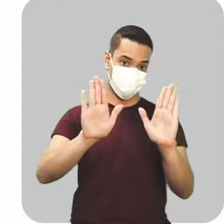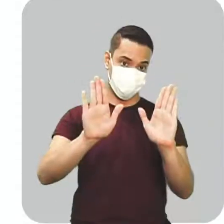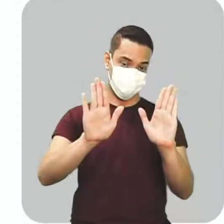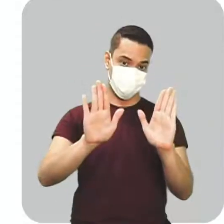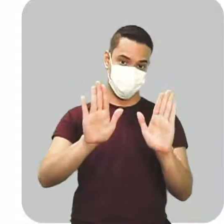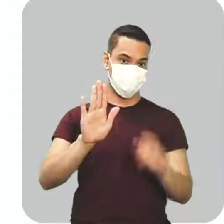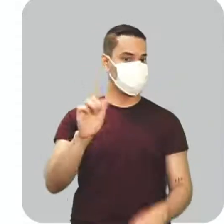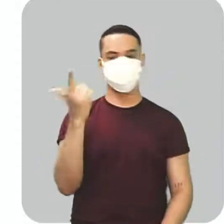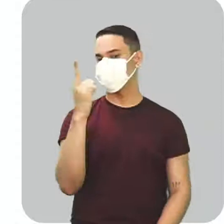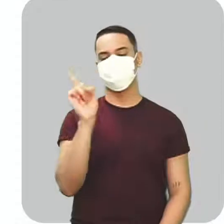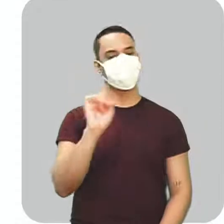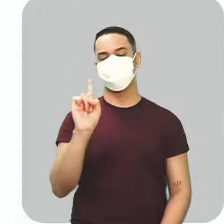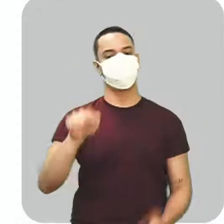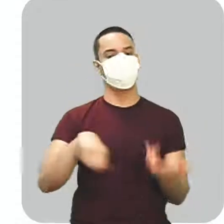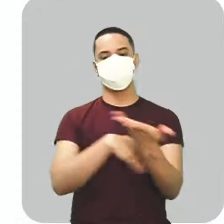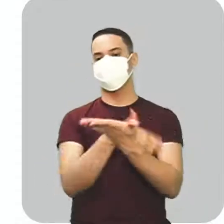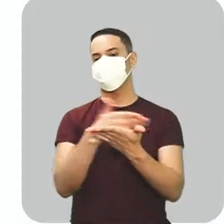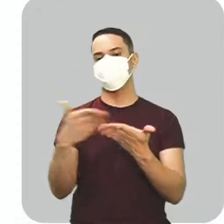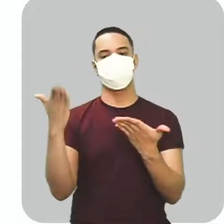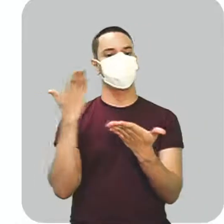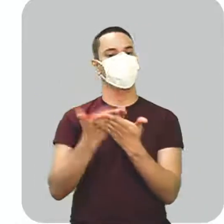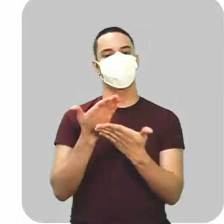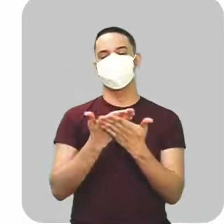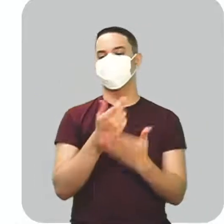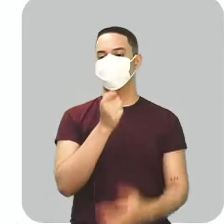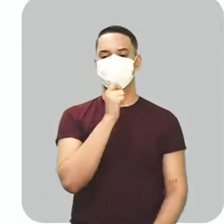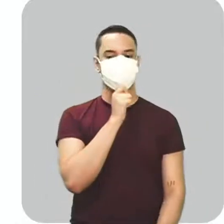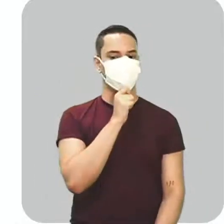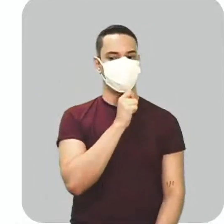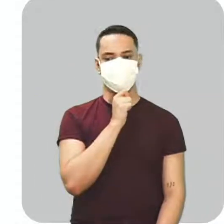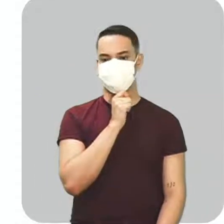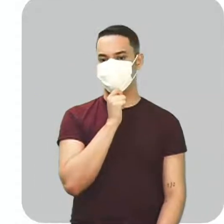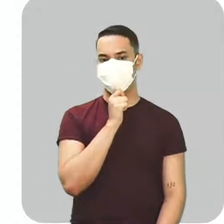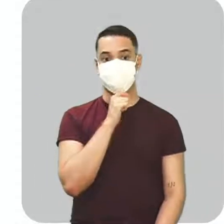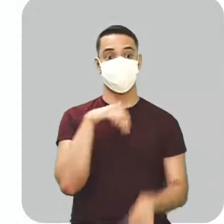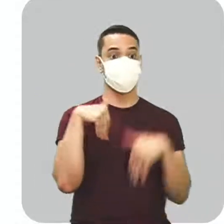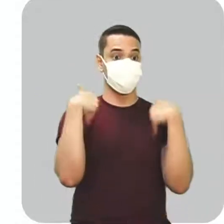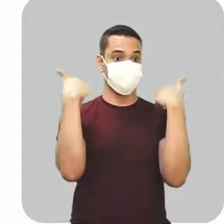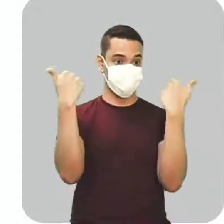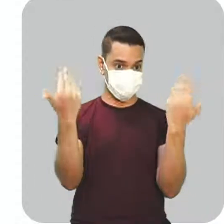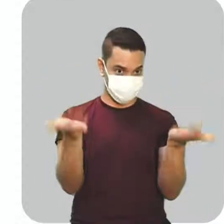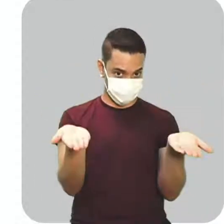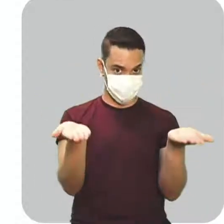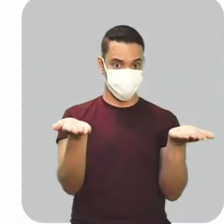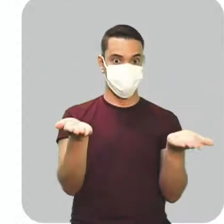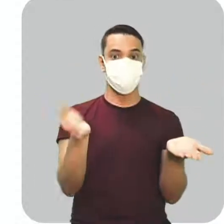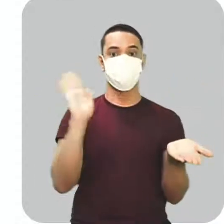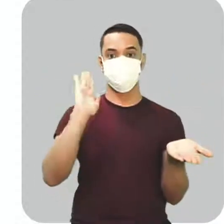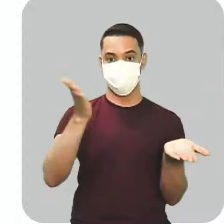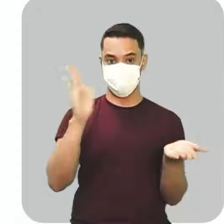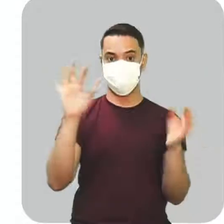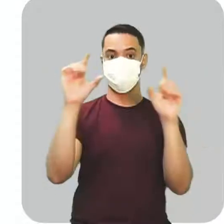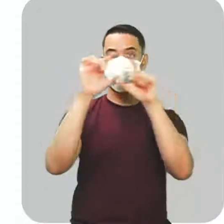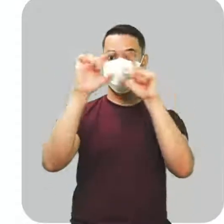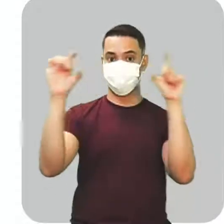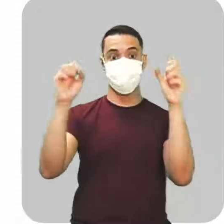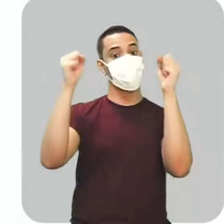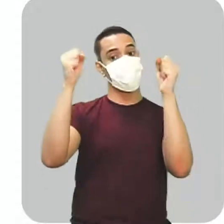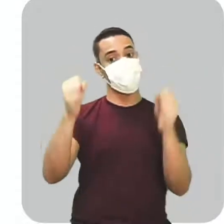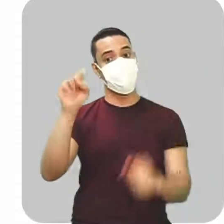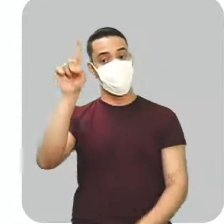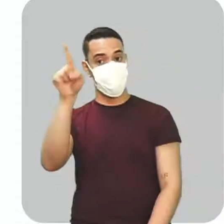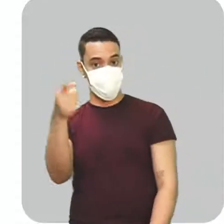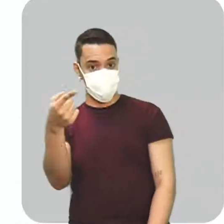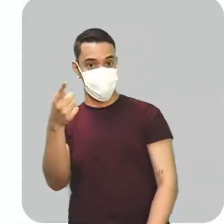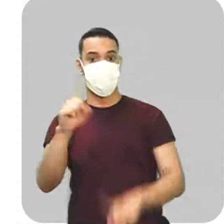Não comecei a estudar ainda. Então, aqui, ó, tá bom? Tá marcado. Poderia também estar uma vírgula, mas